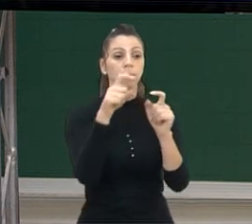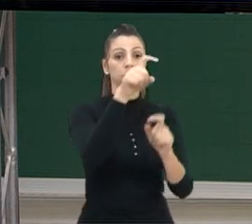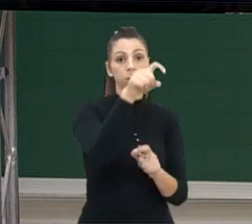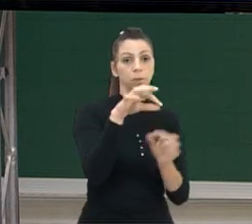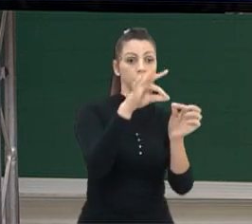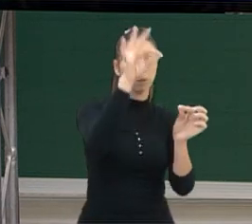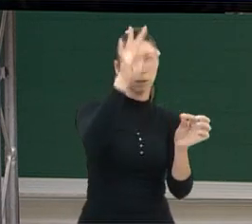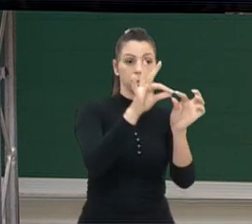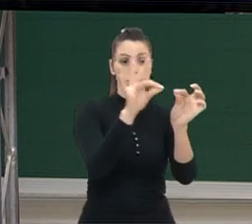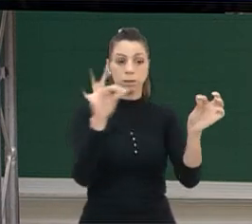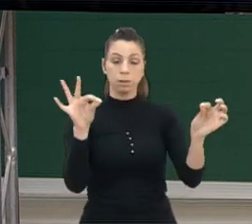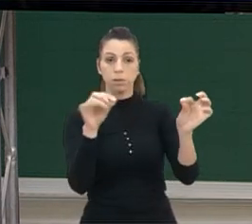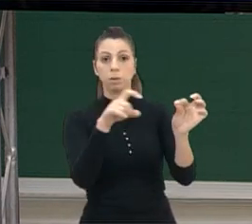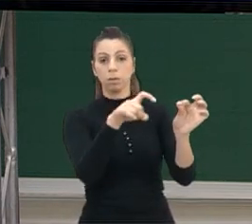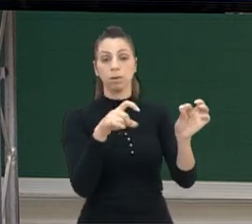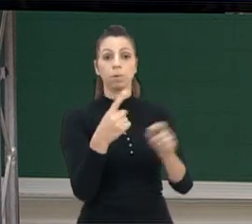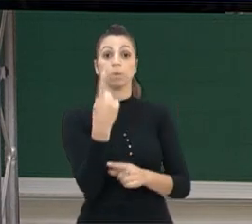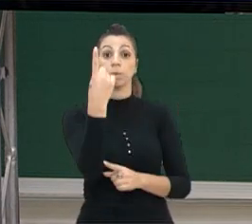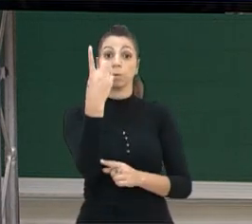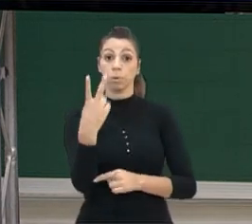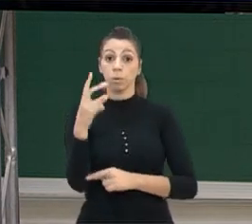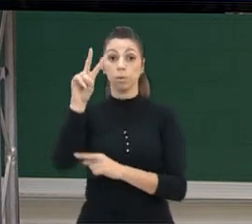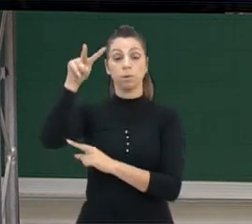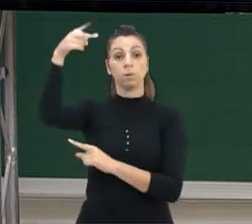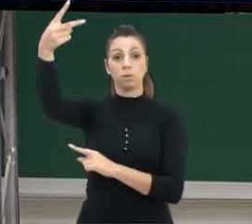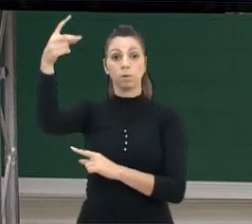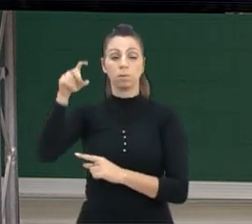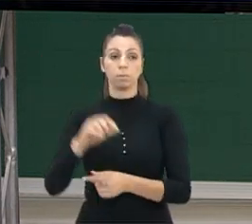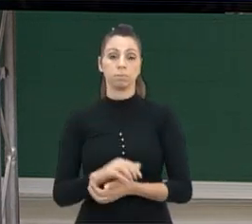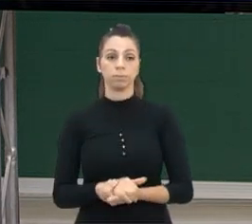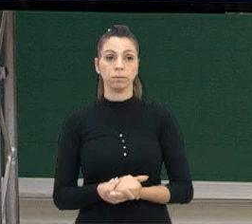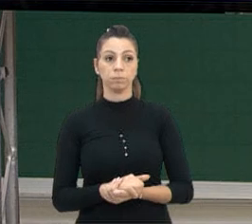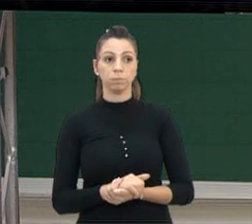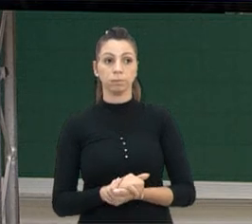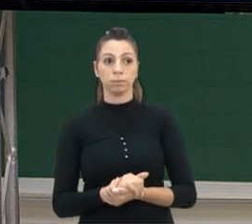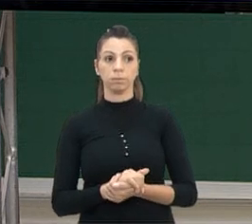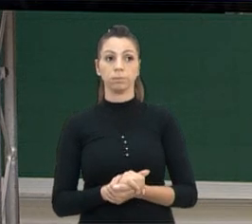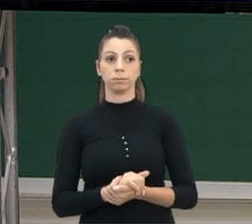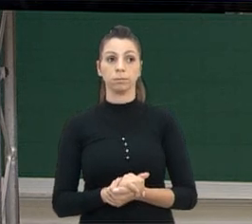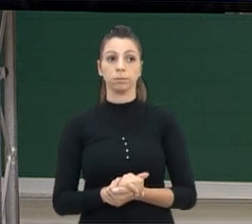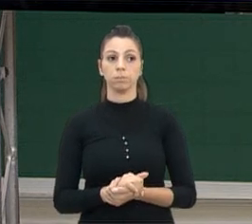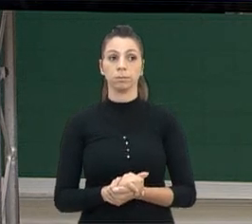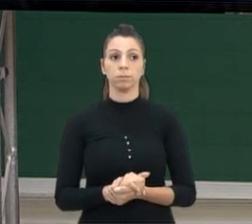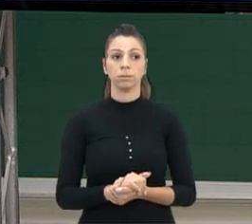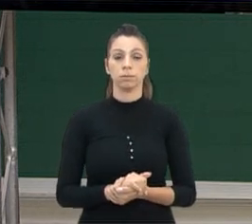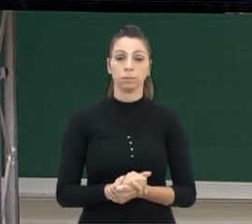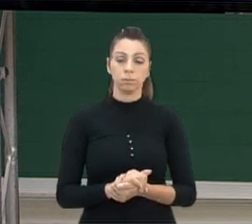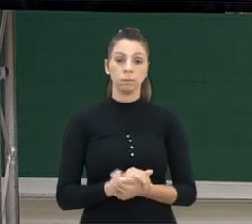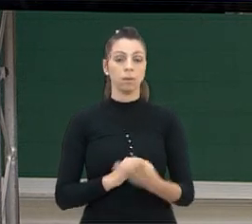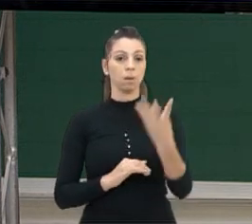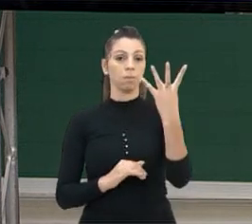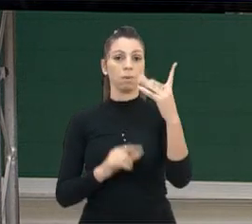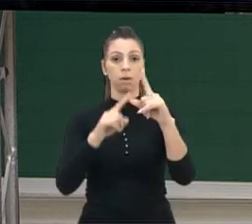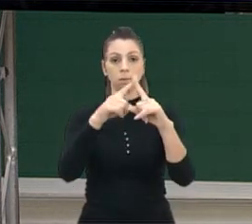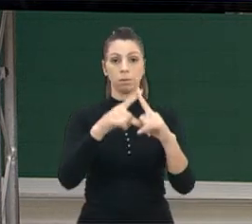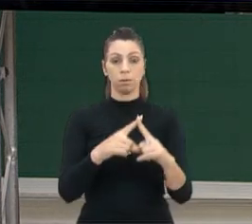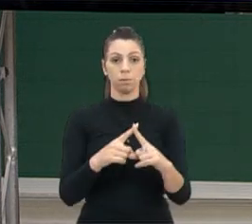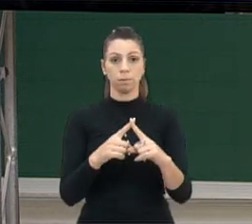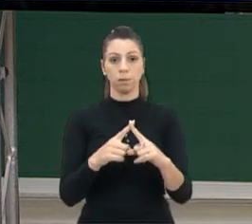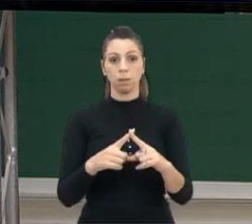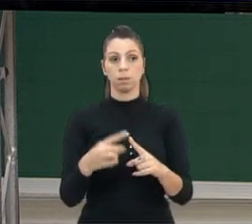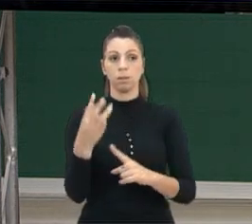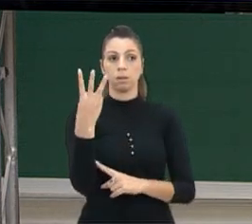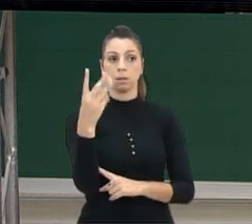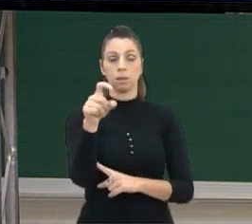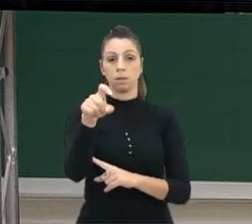x ao quadrado. Então, 12x ao quadrado. A letra C, a letra E, né? 4 vezes 3x. Só você